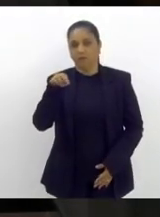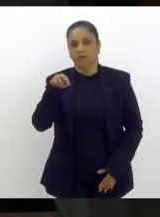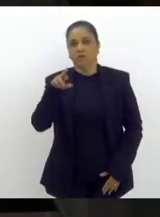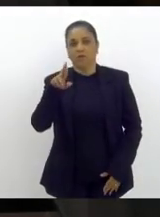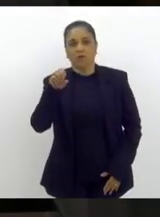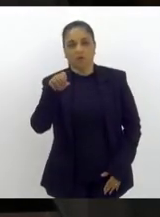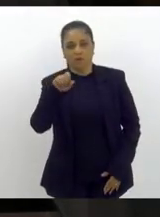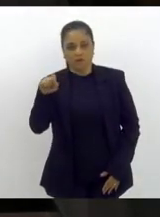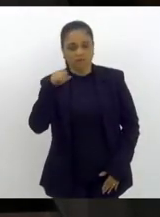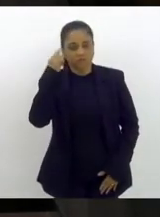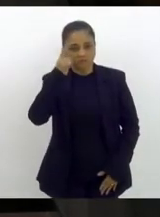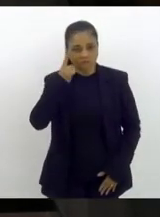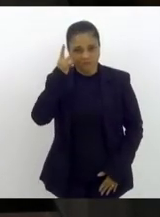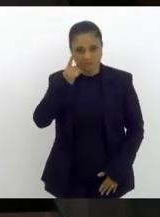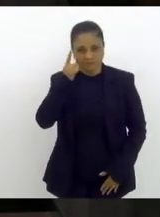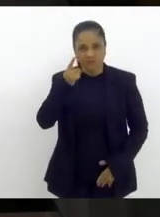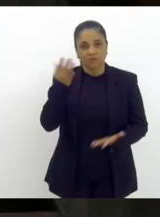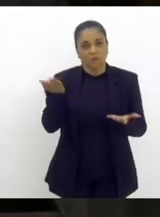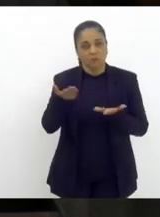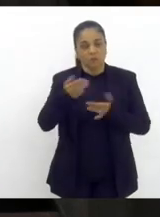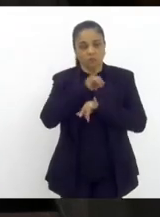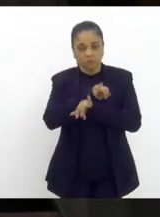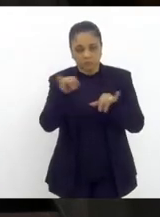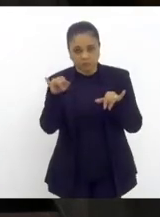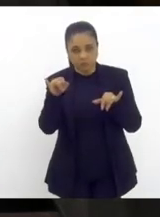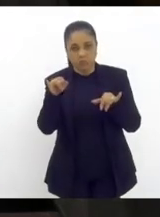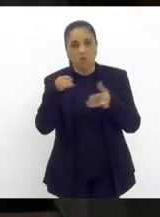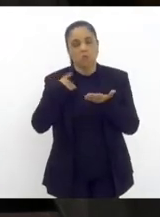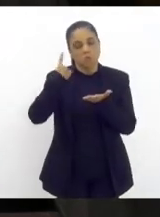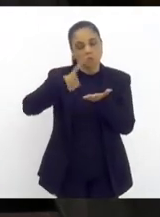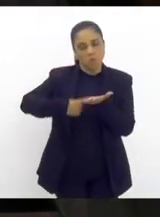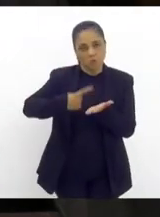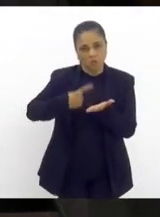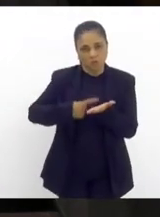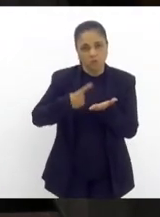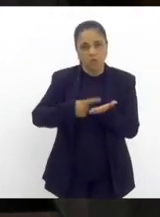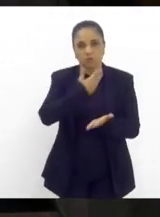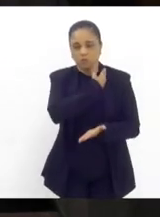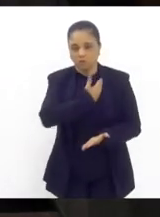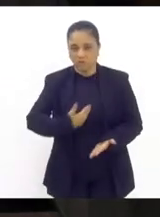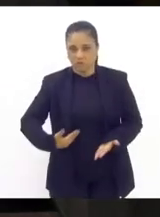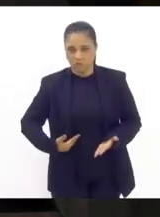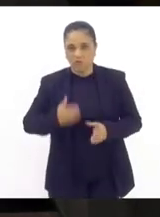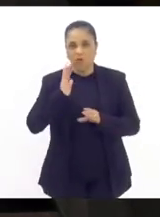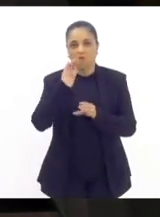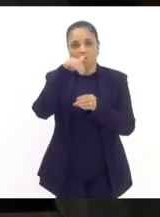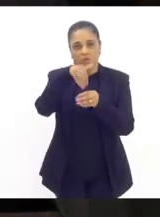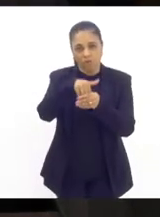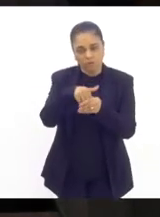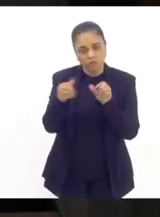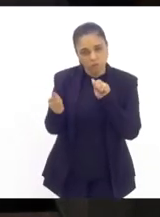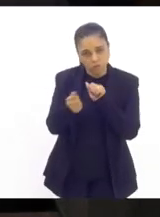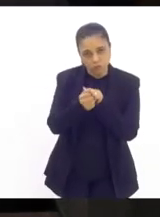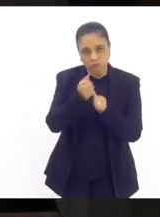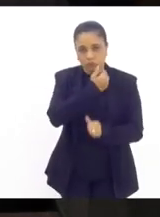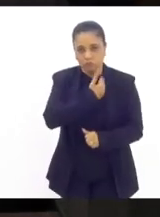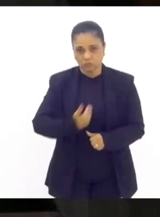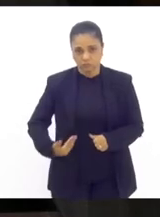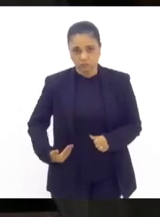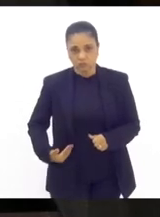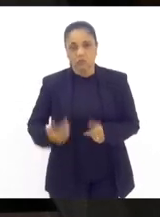iria fazer um pronunciamento reafirmando aqui meu compromisso com o governo minhas votações junto com o governo e